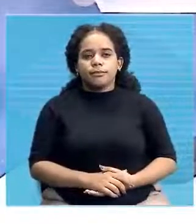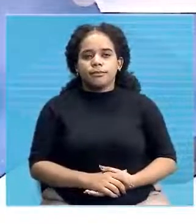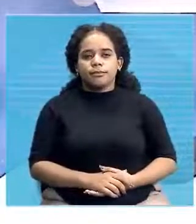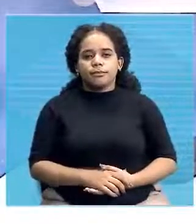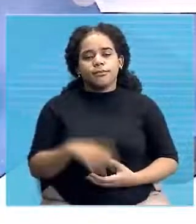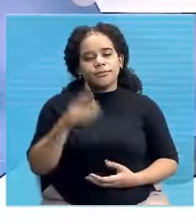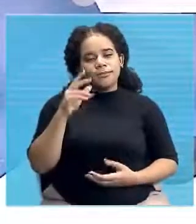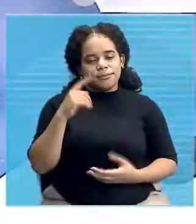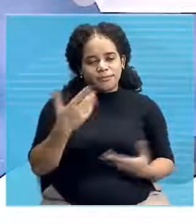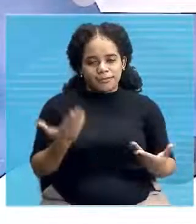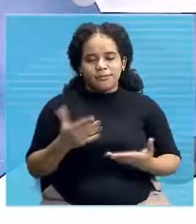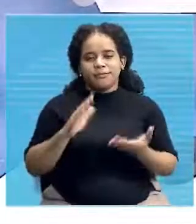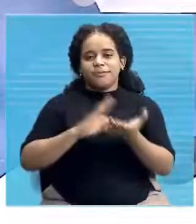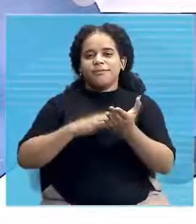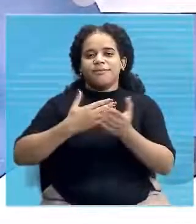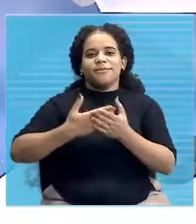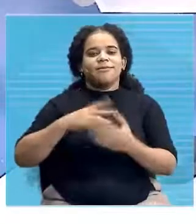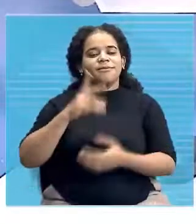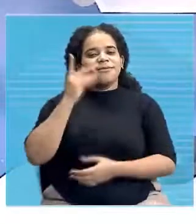professora Deuselane,